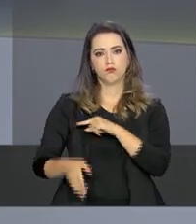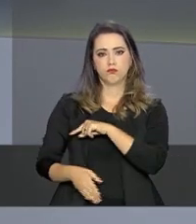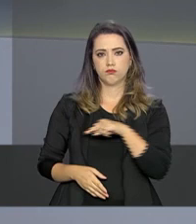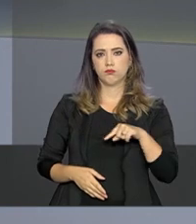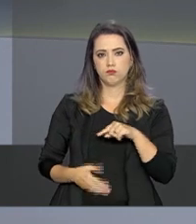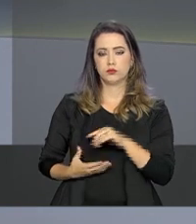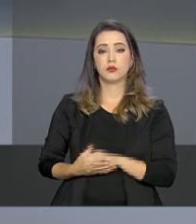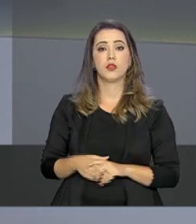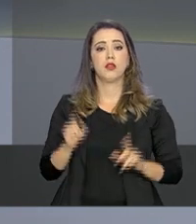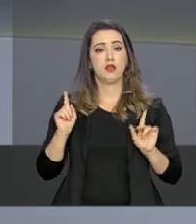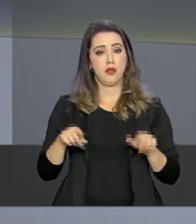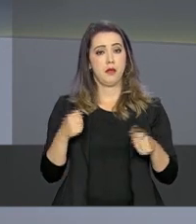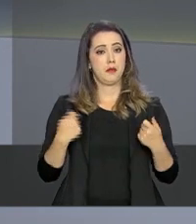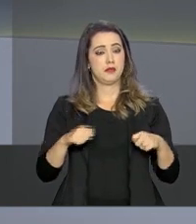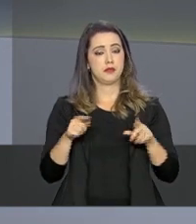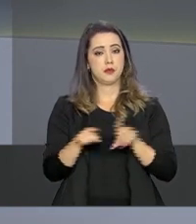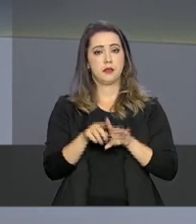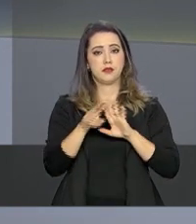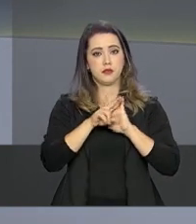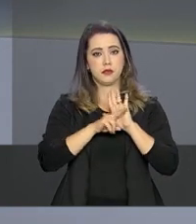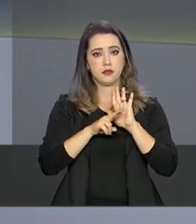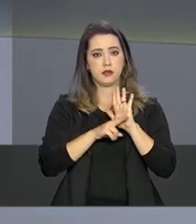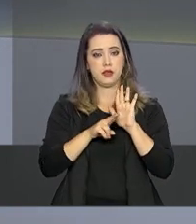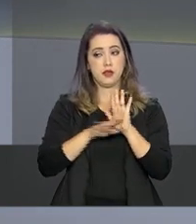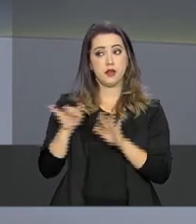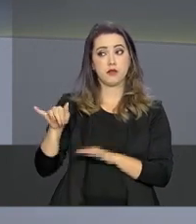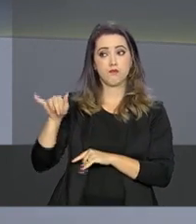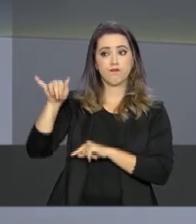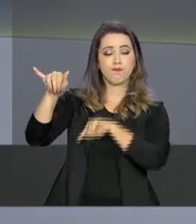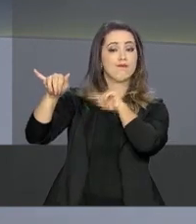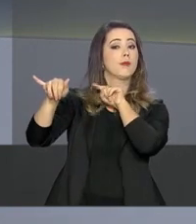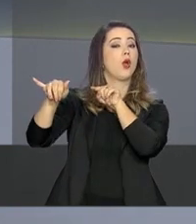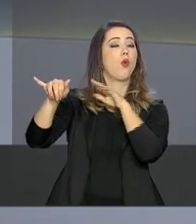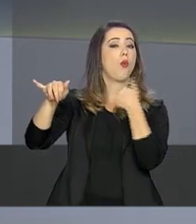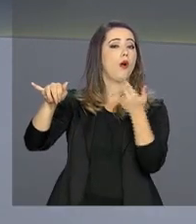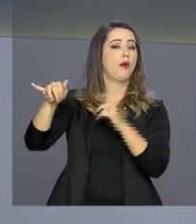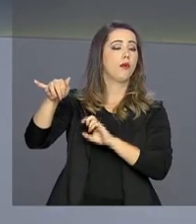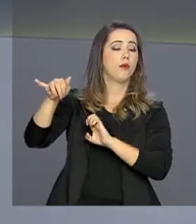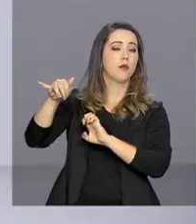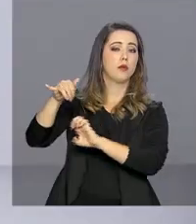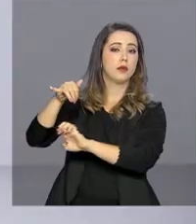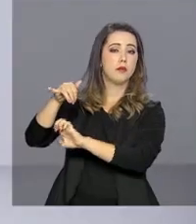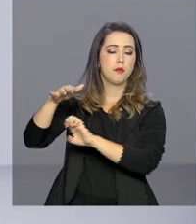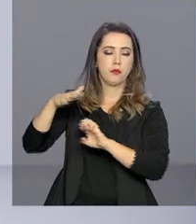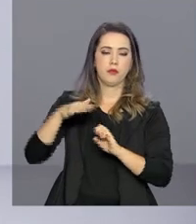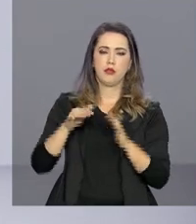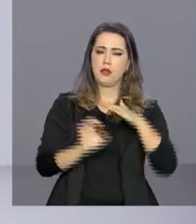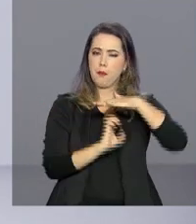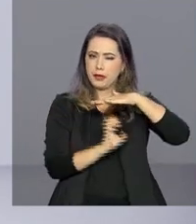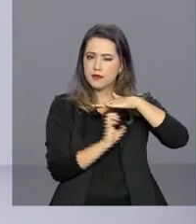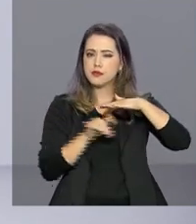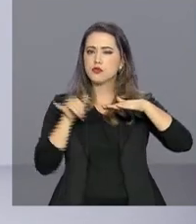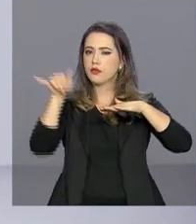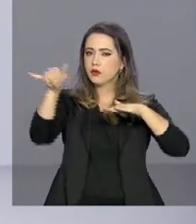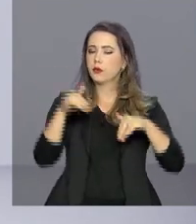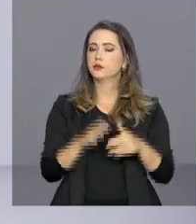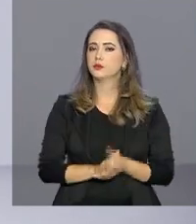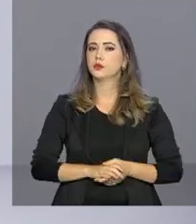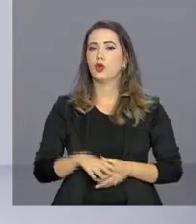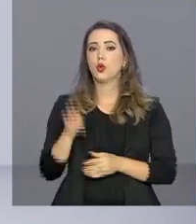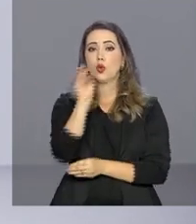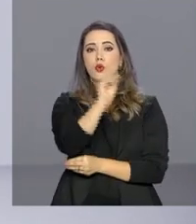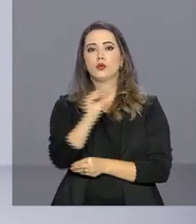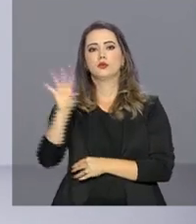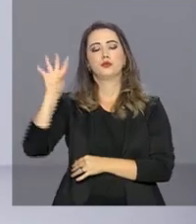é preciso também conhecer as regras da companhia aérea que você escolheu preservar o meio ambiente mesmo